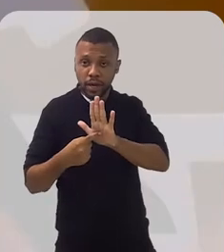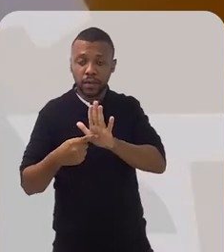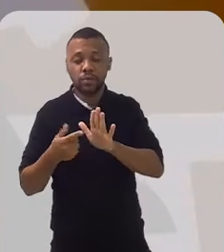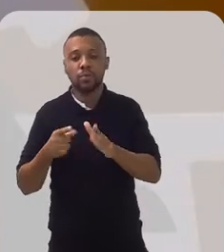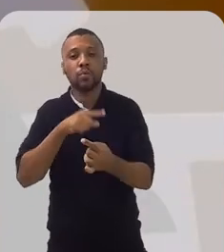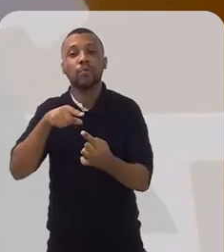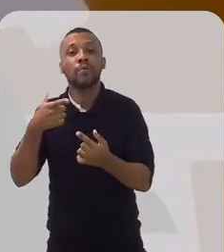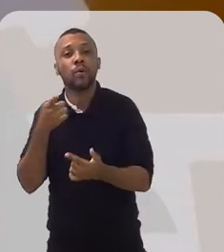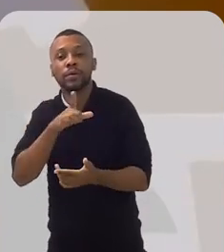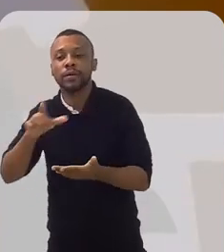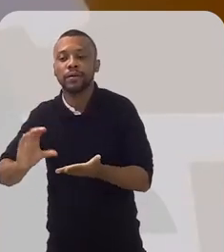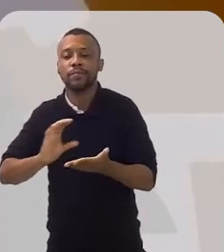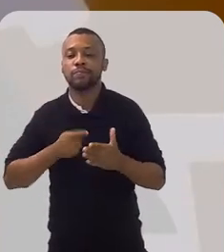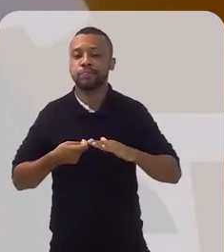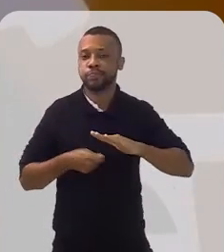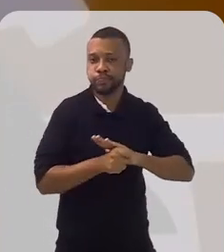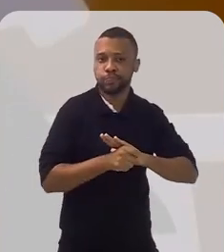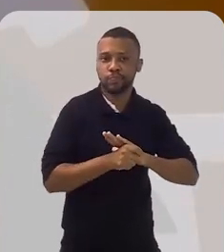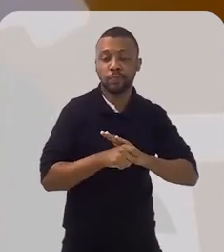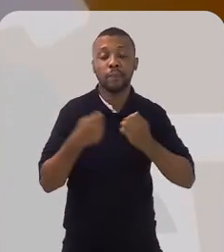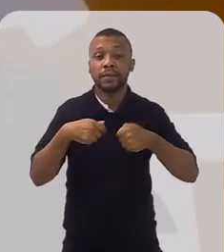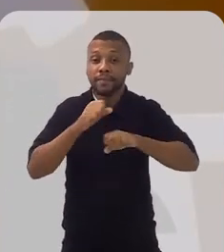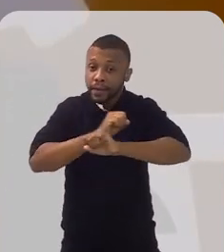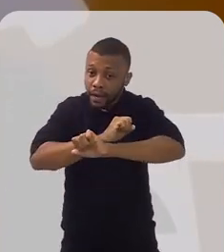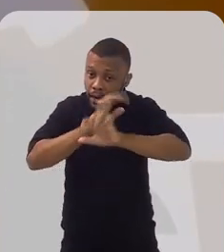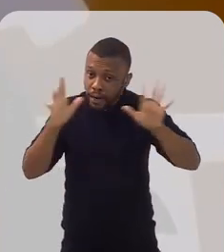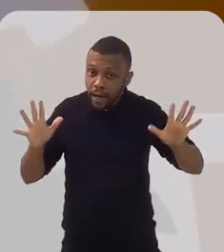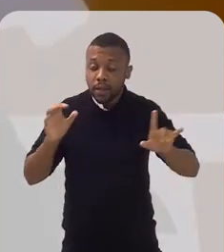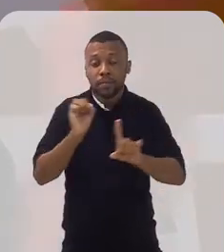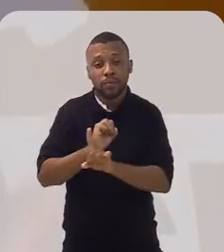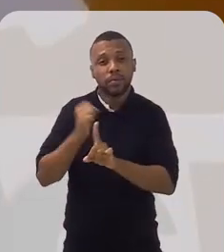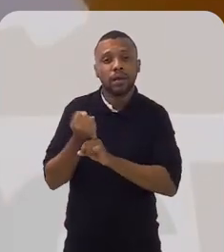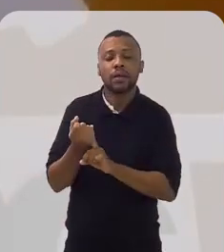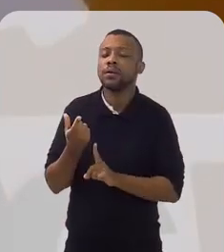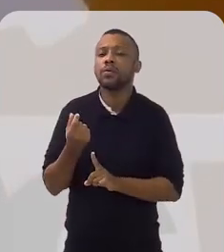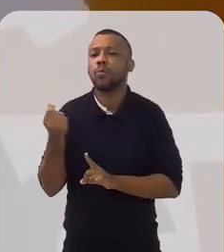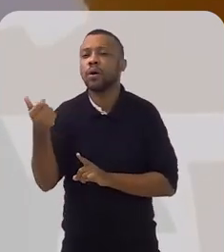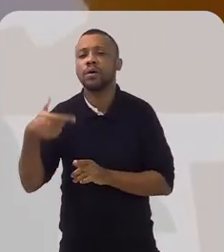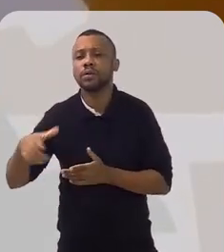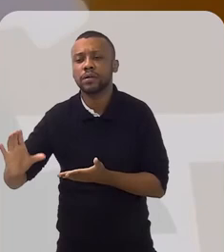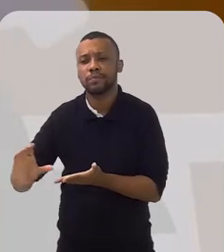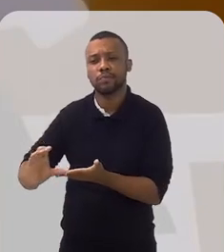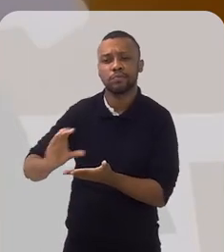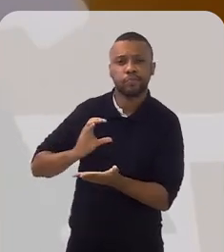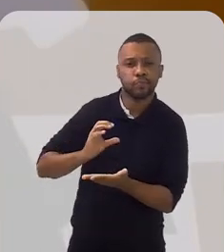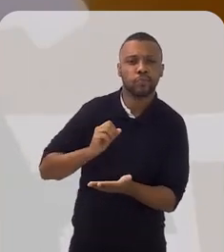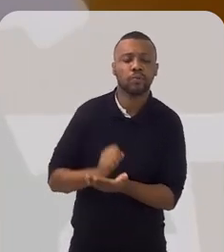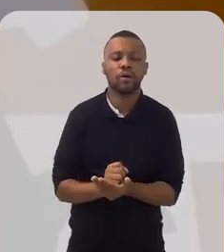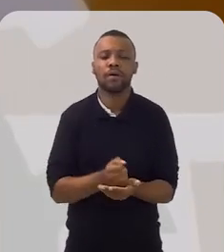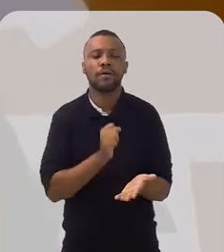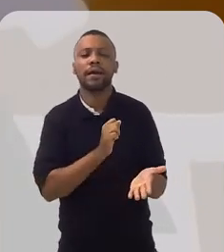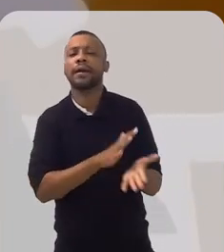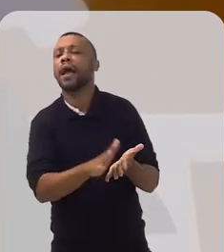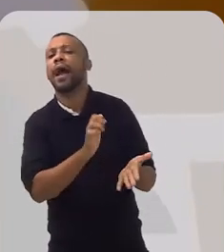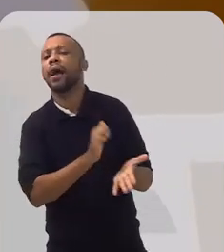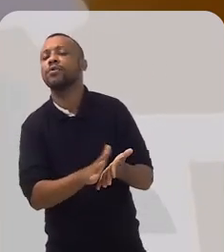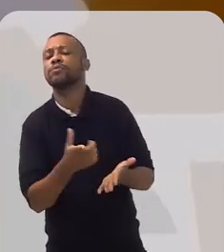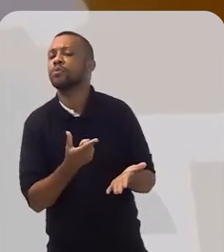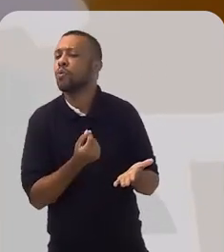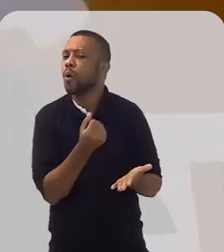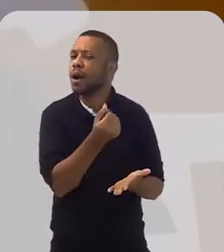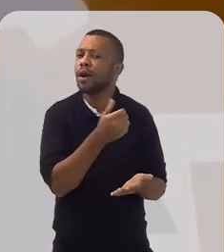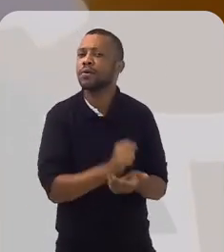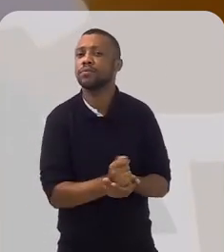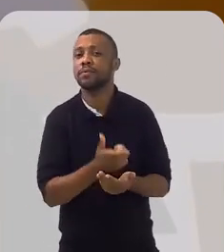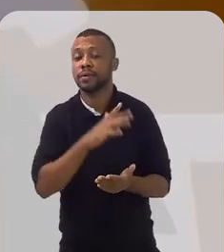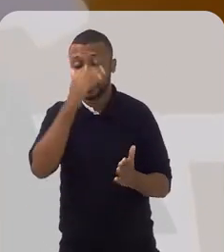Precisa ficar claro para a sociedade quanto de dinheiro entrou, quanto de dinheiro saiu, para onde esse dinheiro foi destinado, se